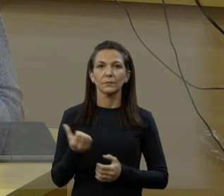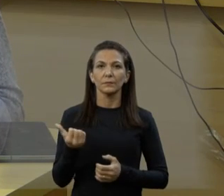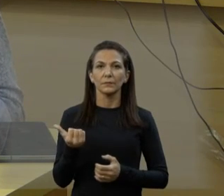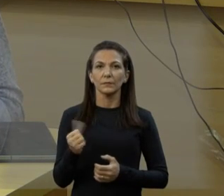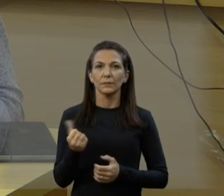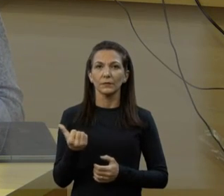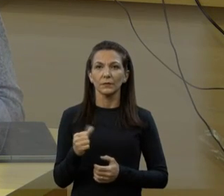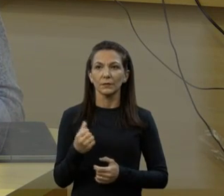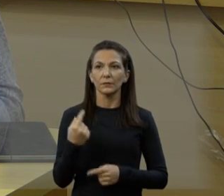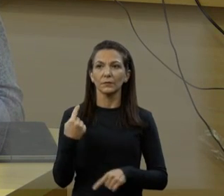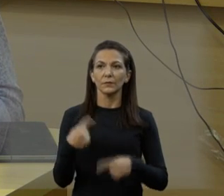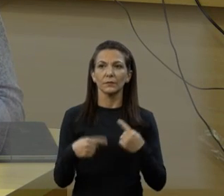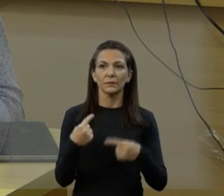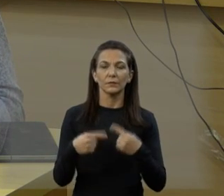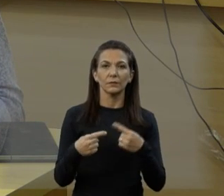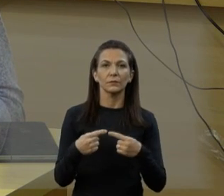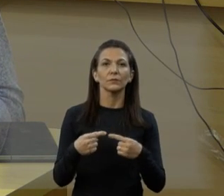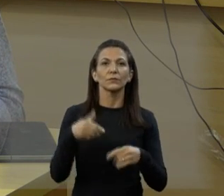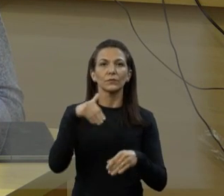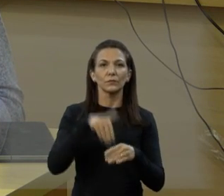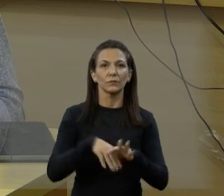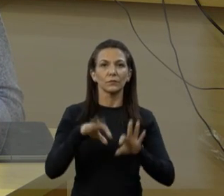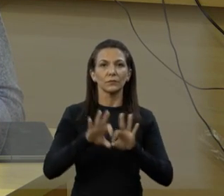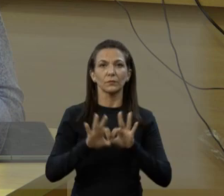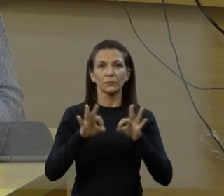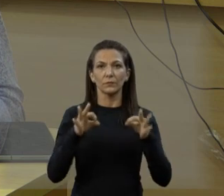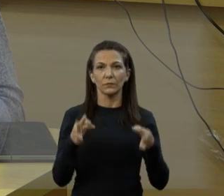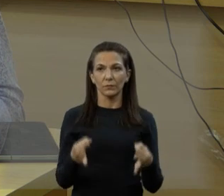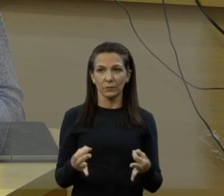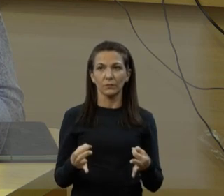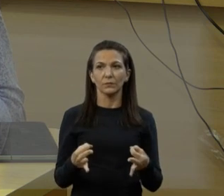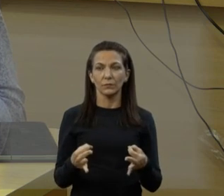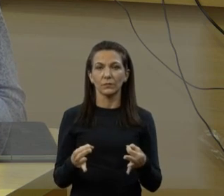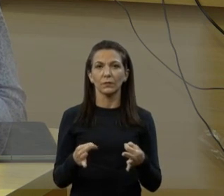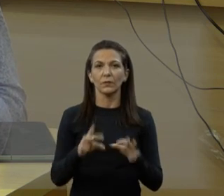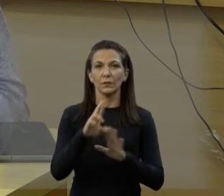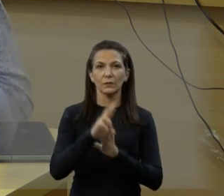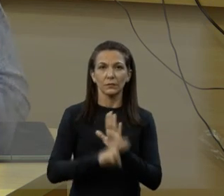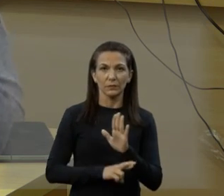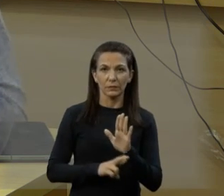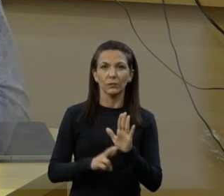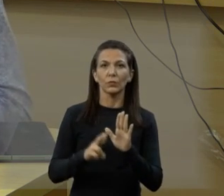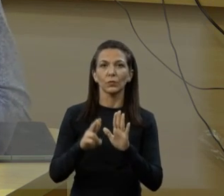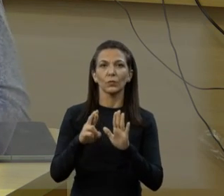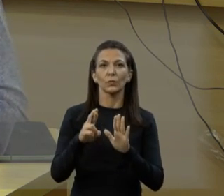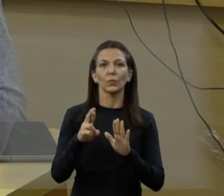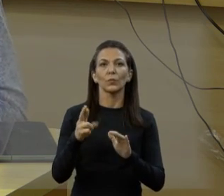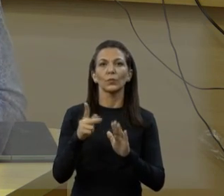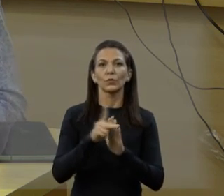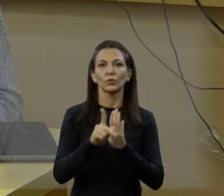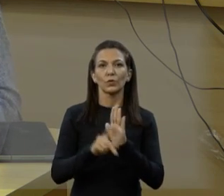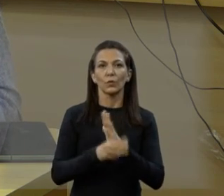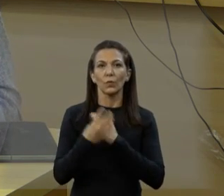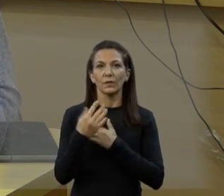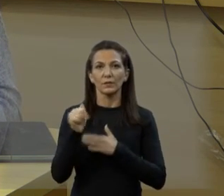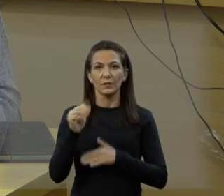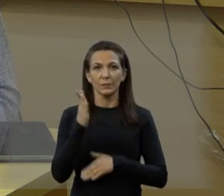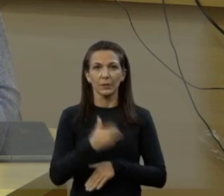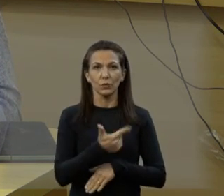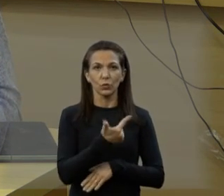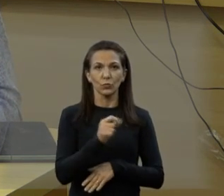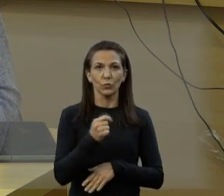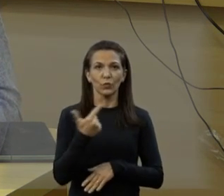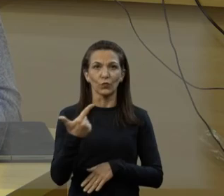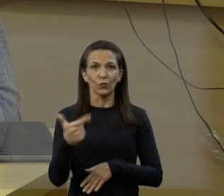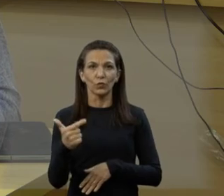6 turno único de discussão e votação maioria simples votação simbólica nova redação número 1 o projeto de lei 47 de 2022